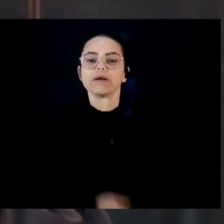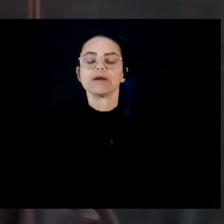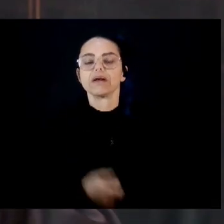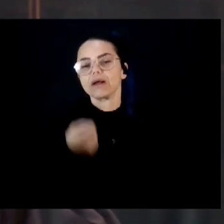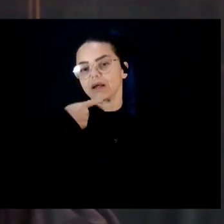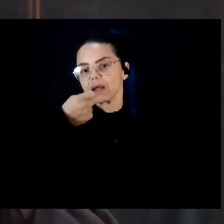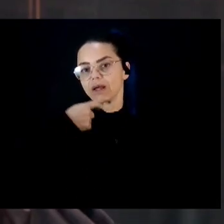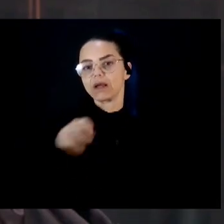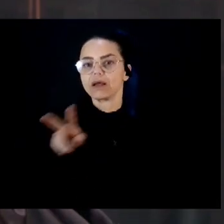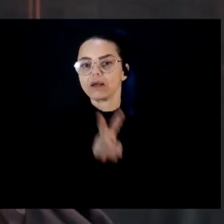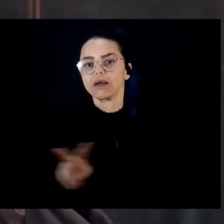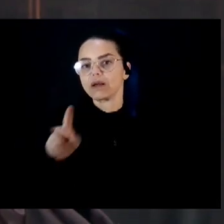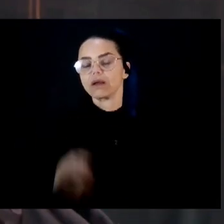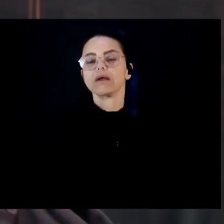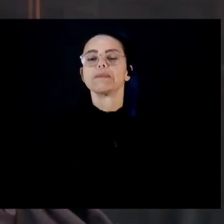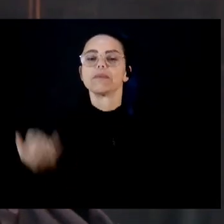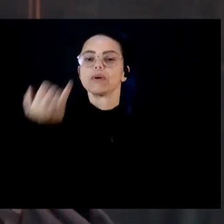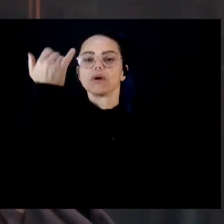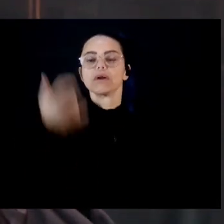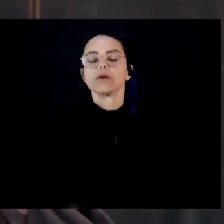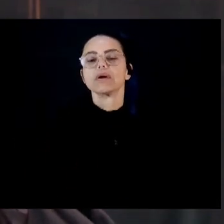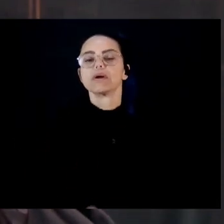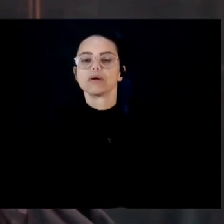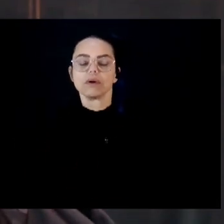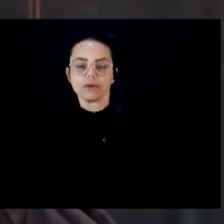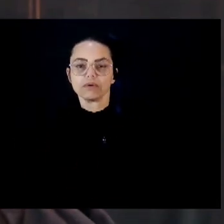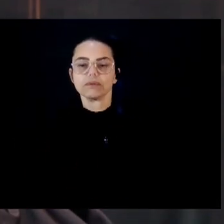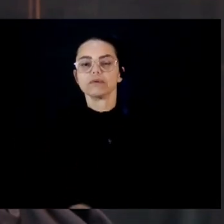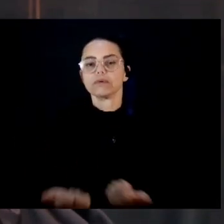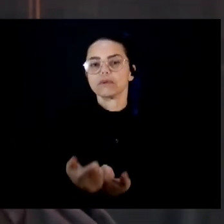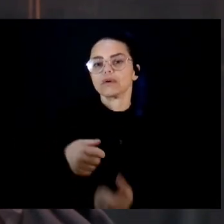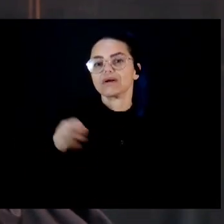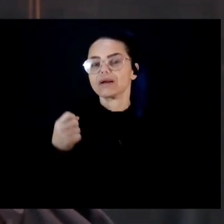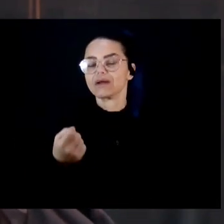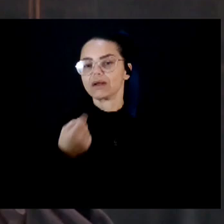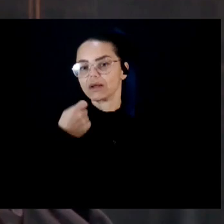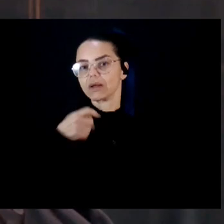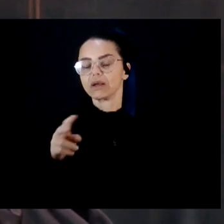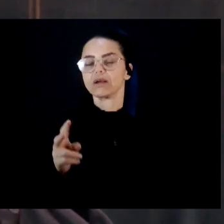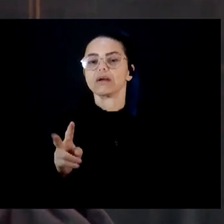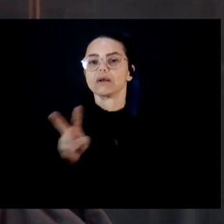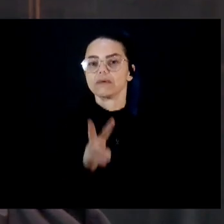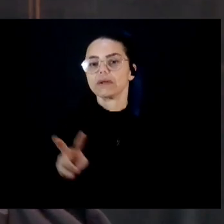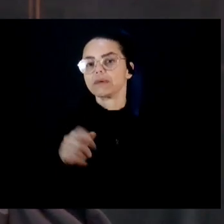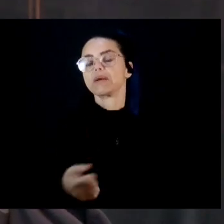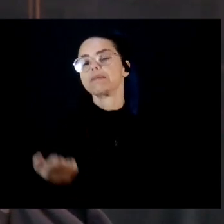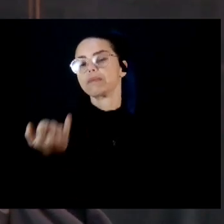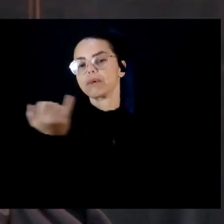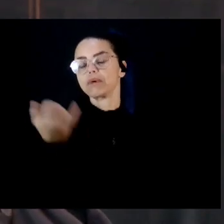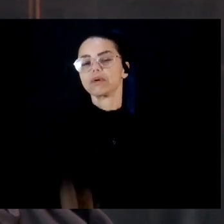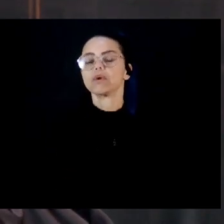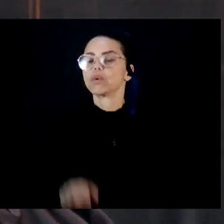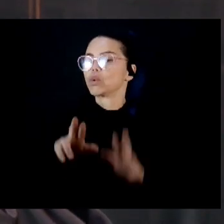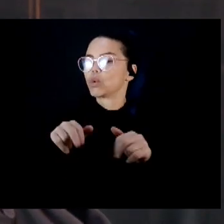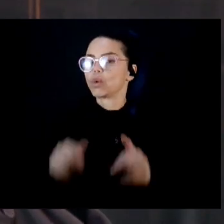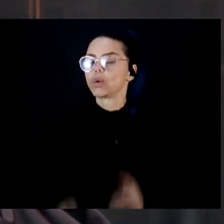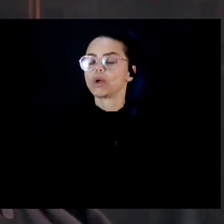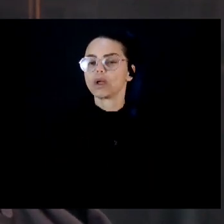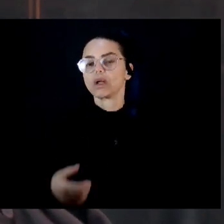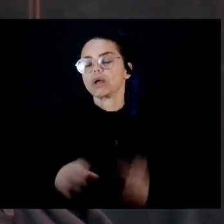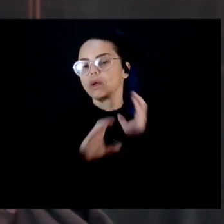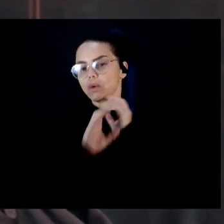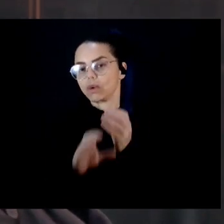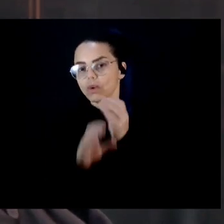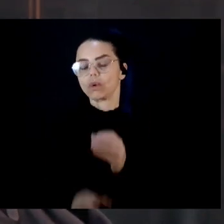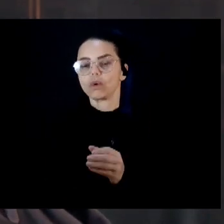também. Agora, entendendo que nós nunca vamos suplementar aquilo que já está em níveis ótimos. Uhum. Então, é muito